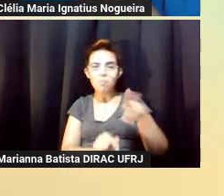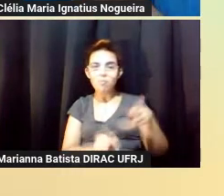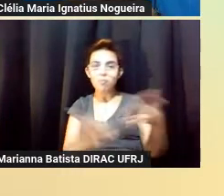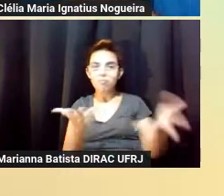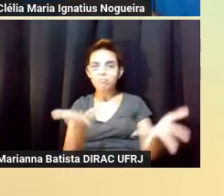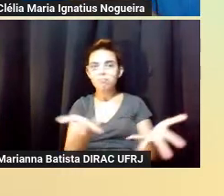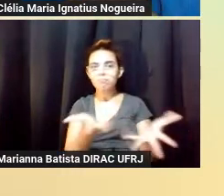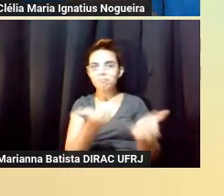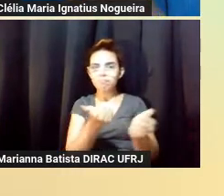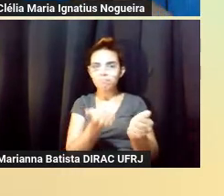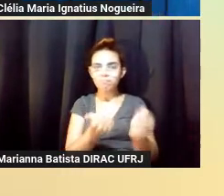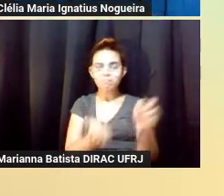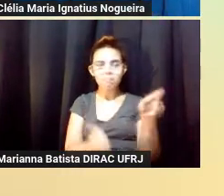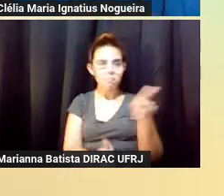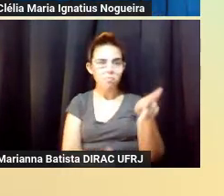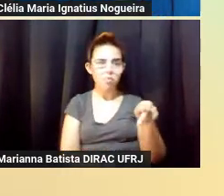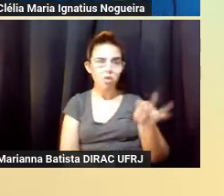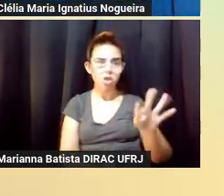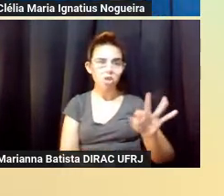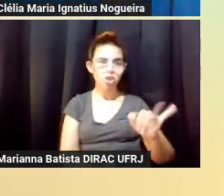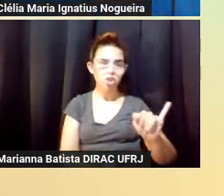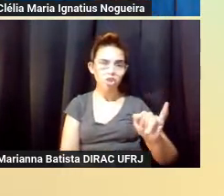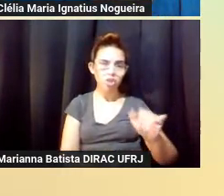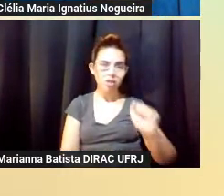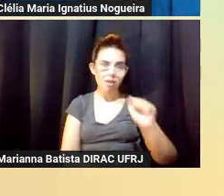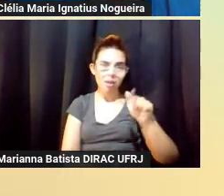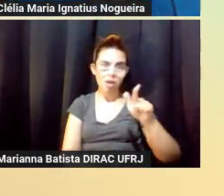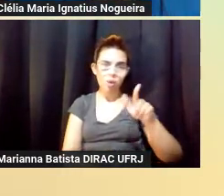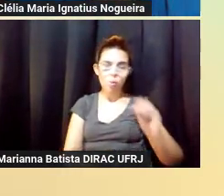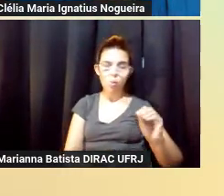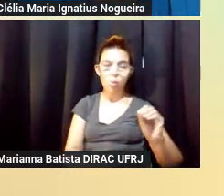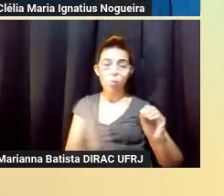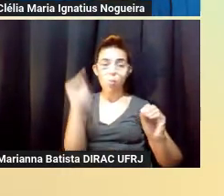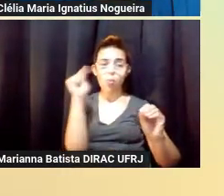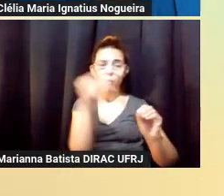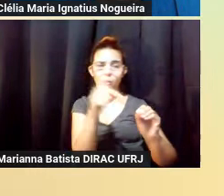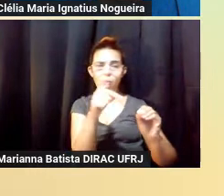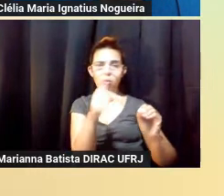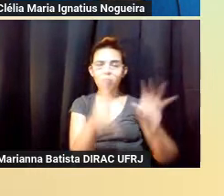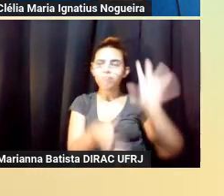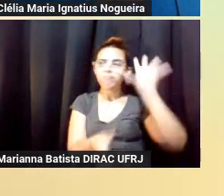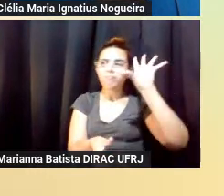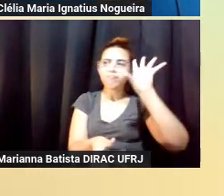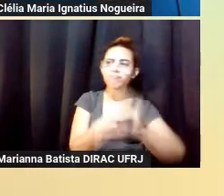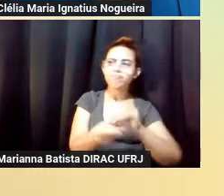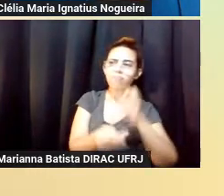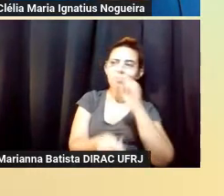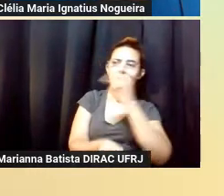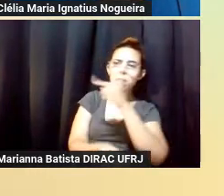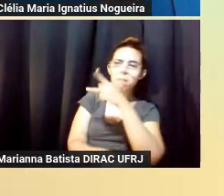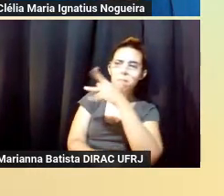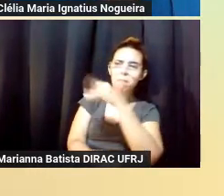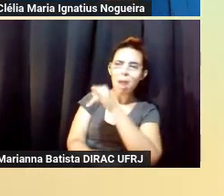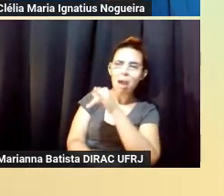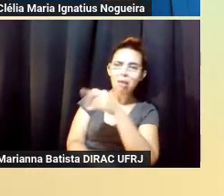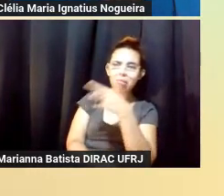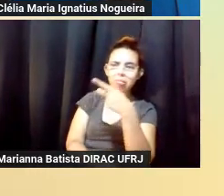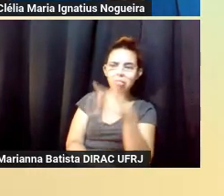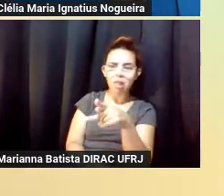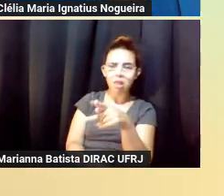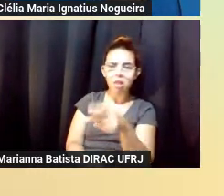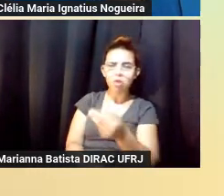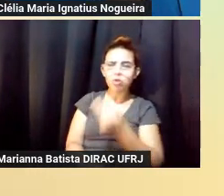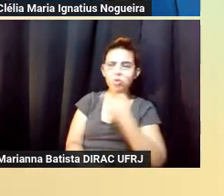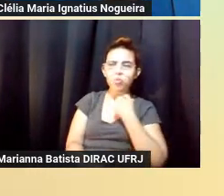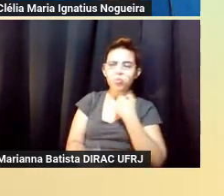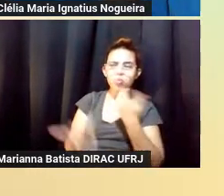e quando ele soube, né, que o meu pai não ia me deixar estudar fora, ele falou assim para mim: olha, vamos fazer assim, você